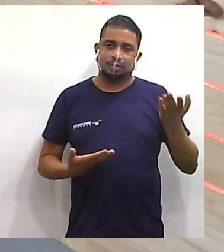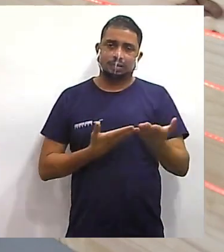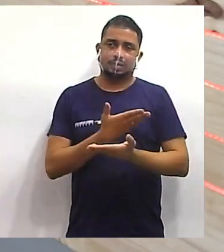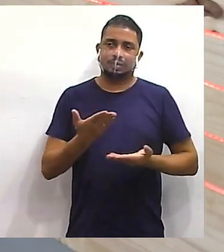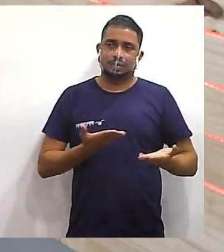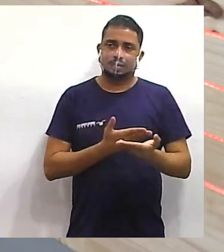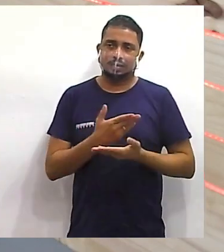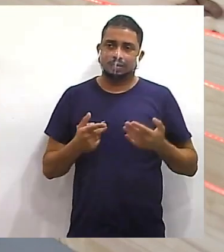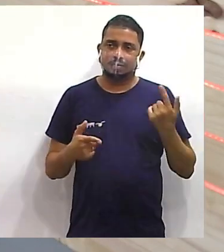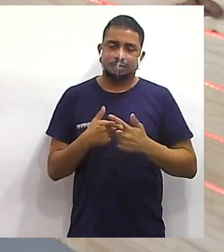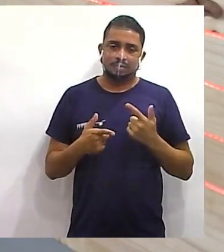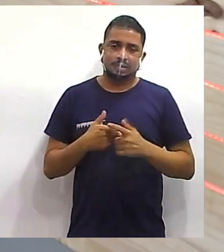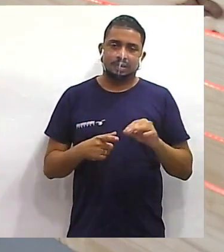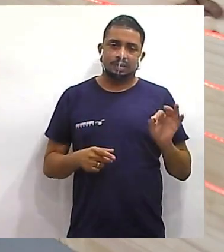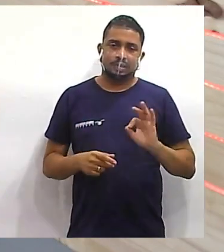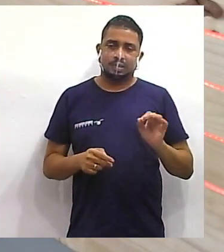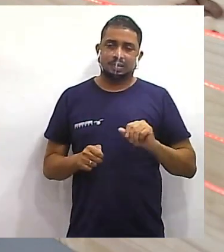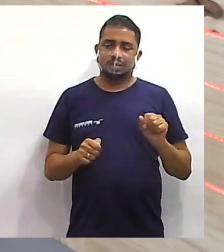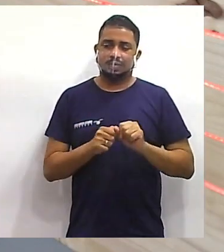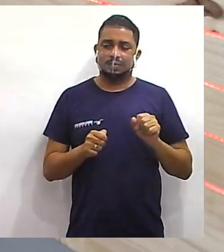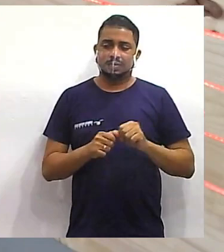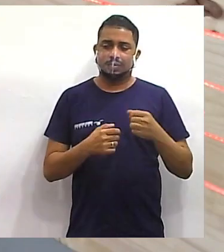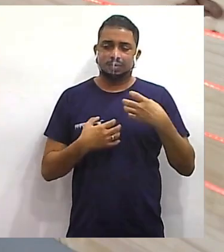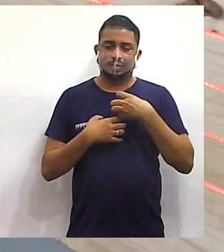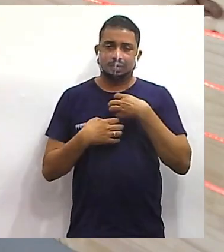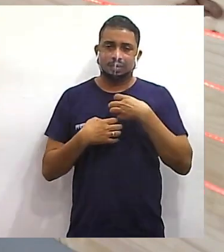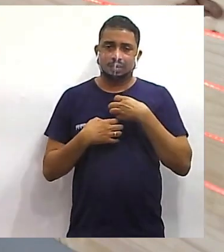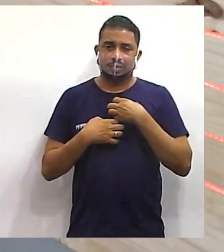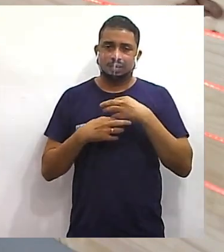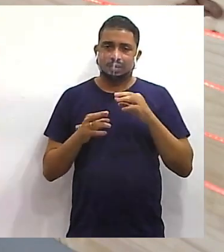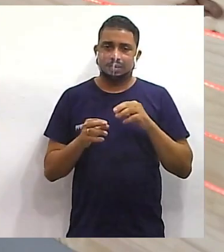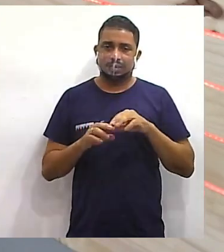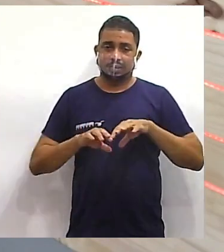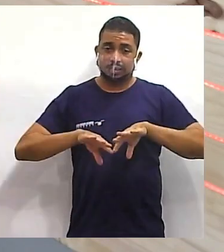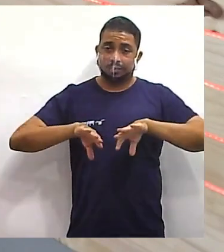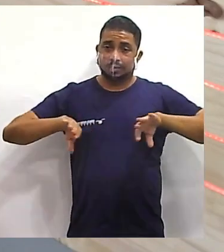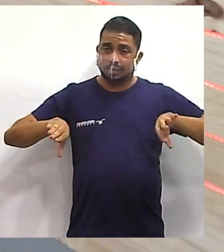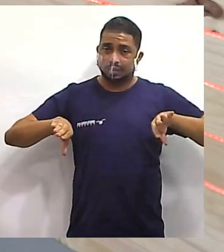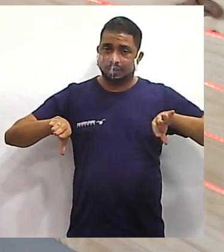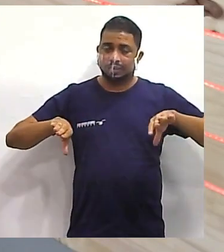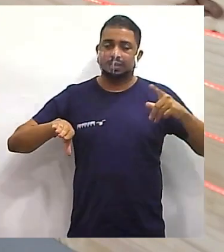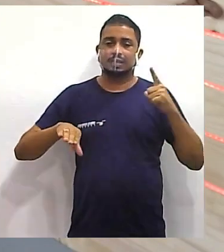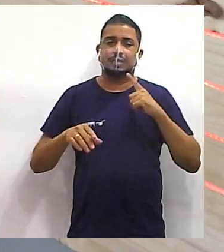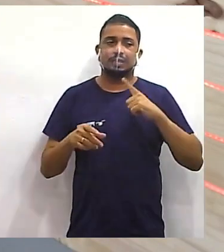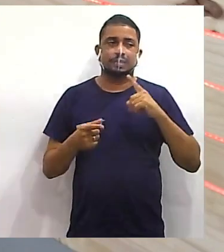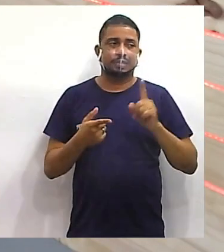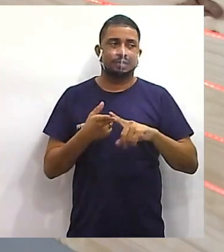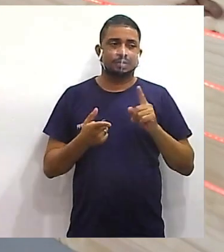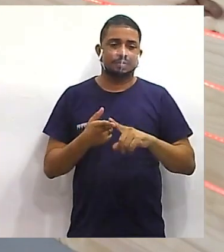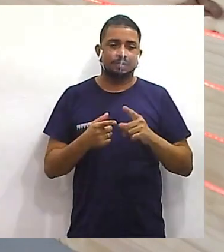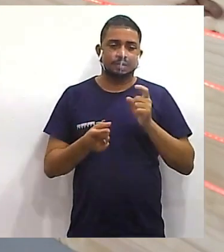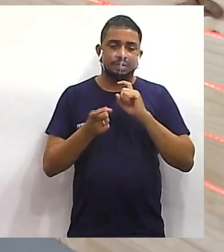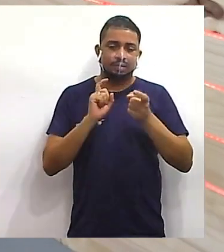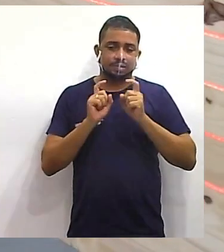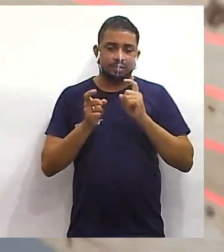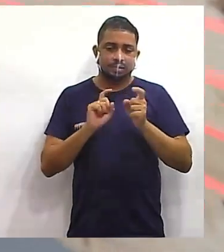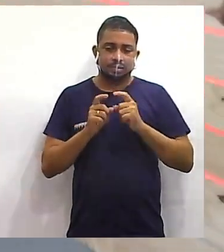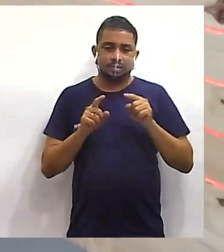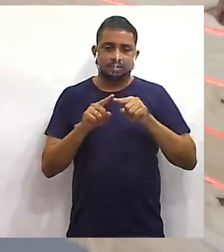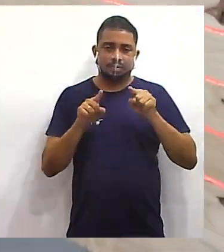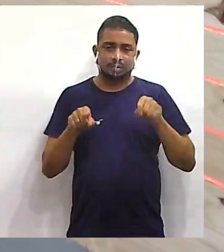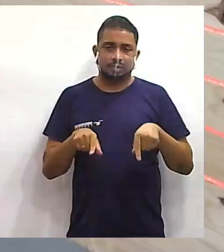né? Porque nada funciona de uma forma separada, né? A gente também vai discutir aqui sobre o